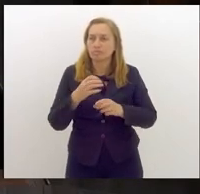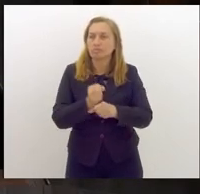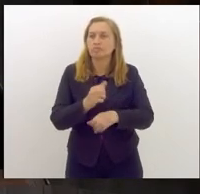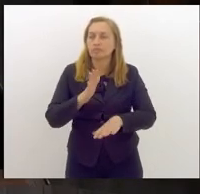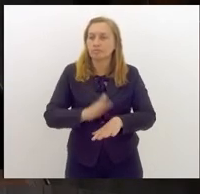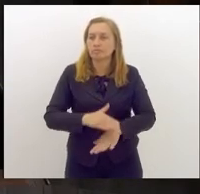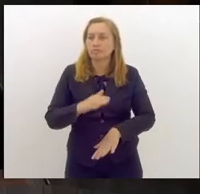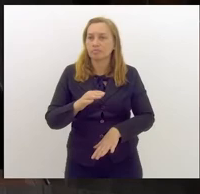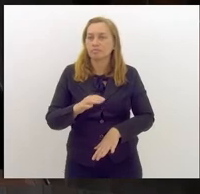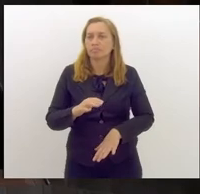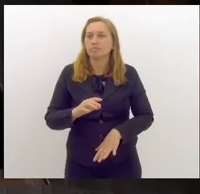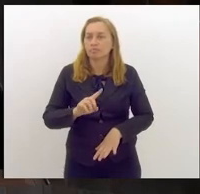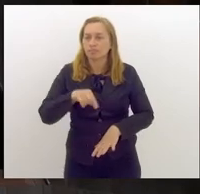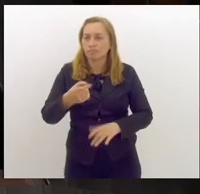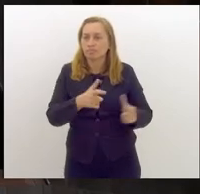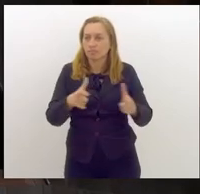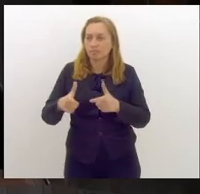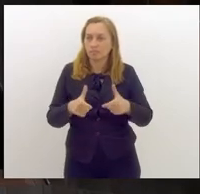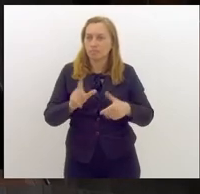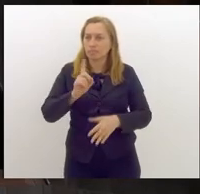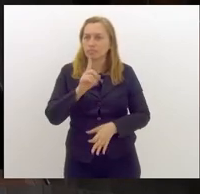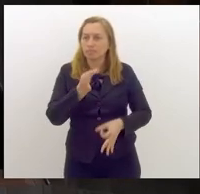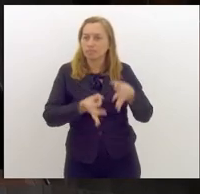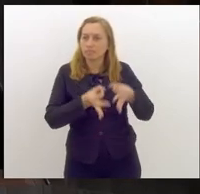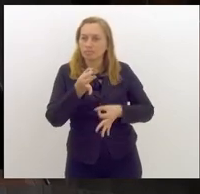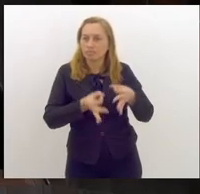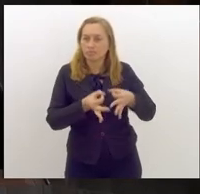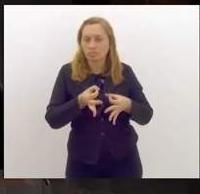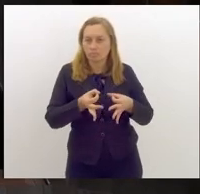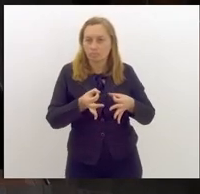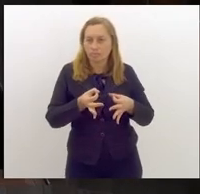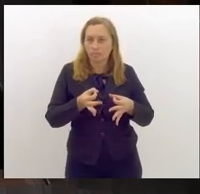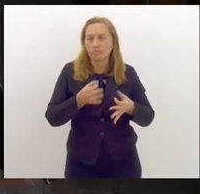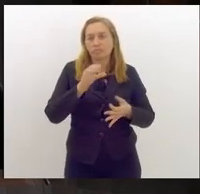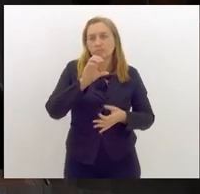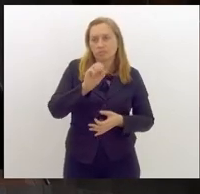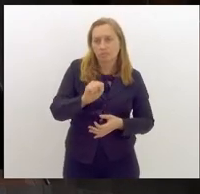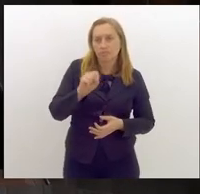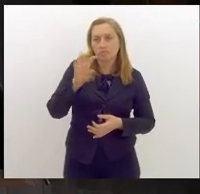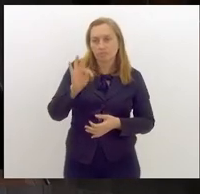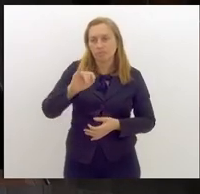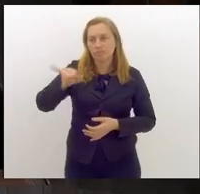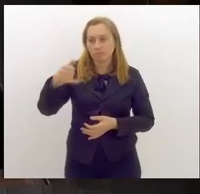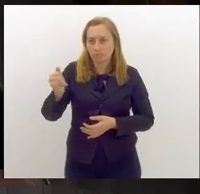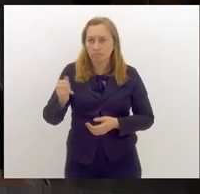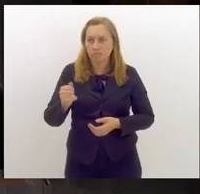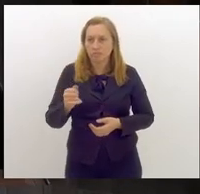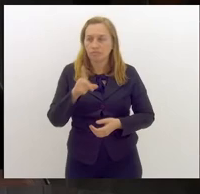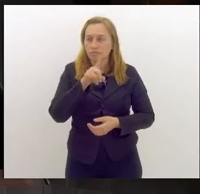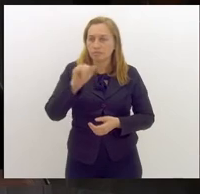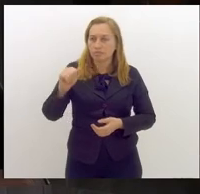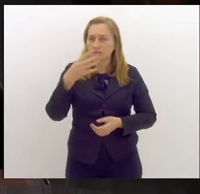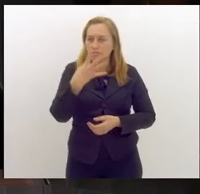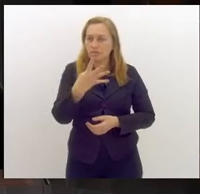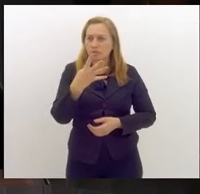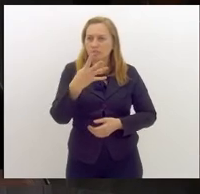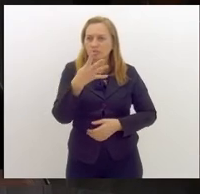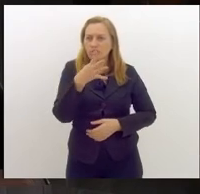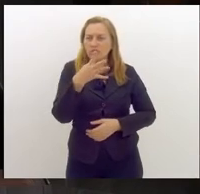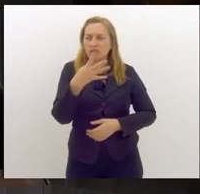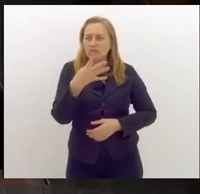agravo não foi julgado ainda no STJ no dia quatro